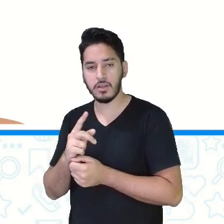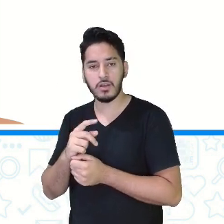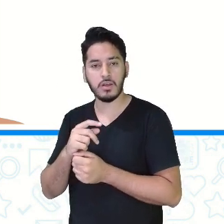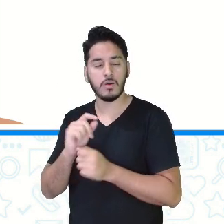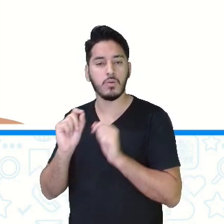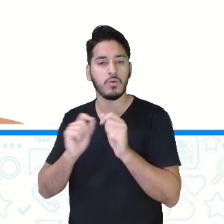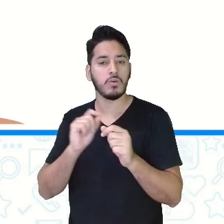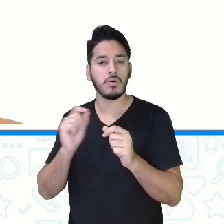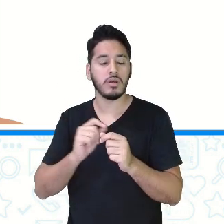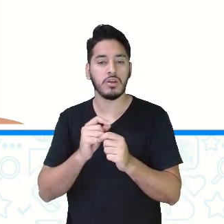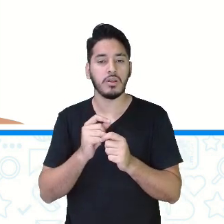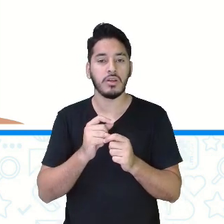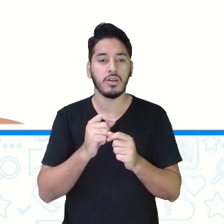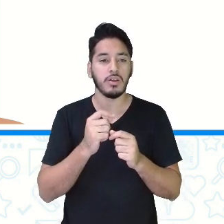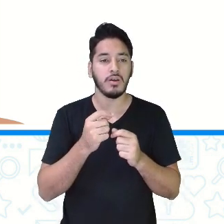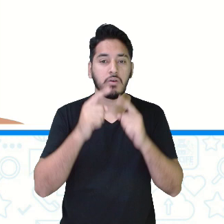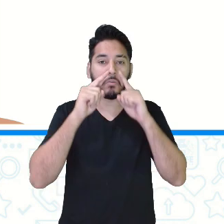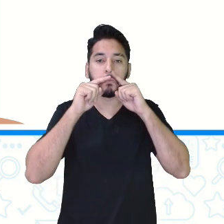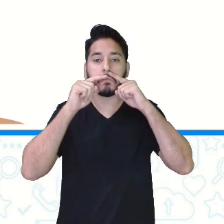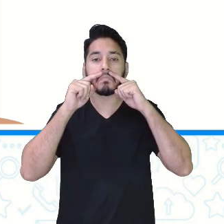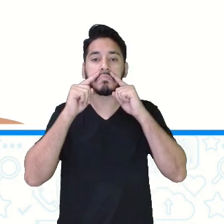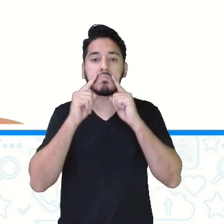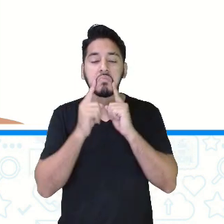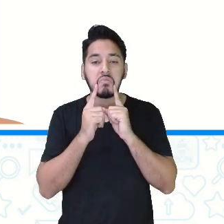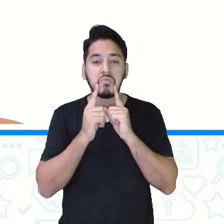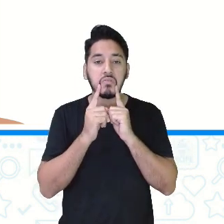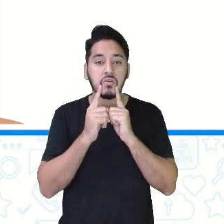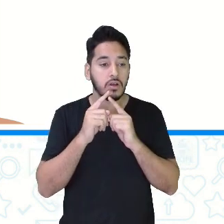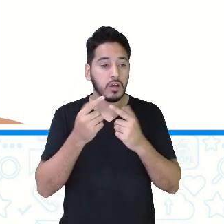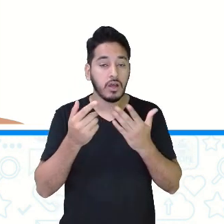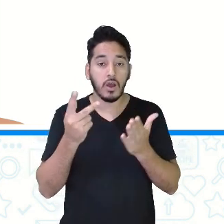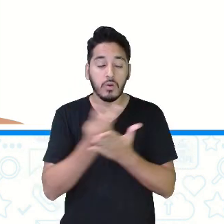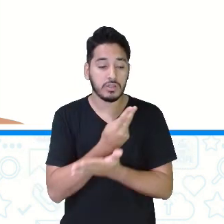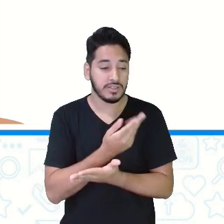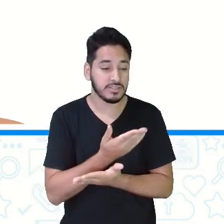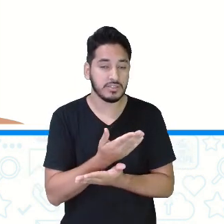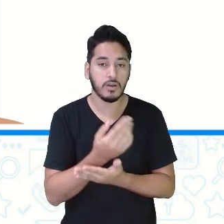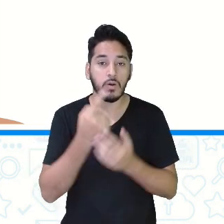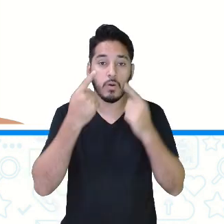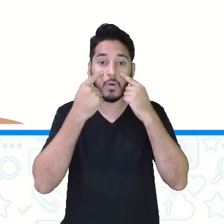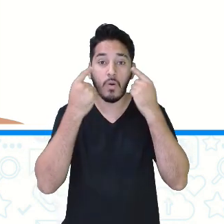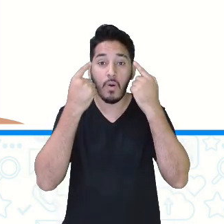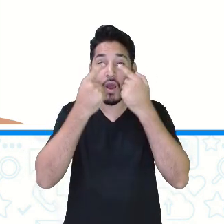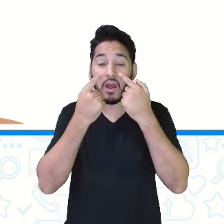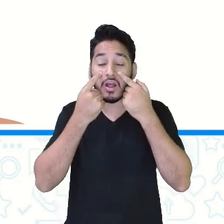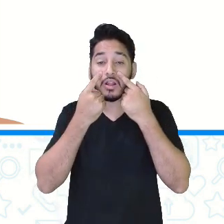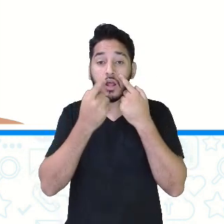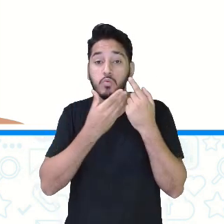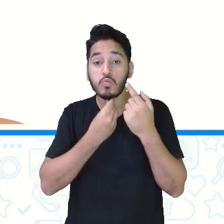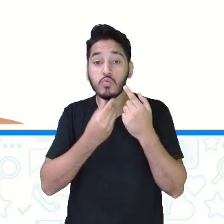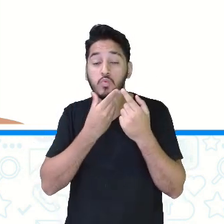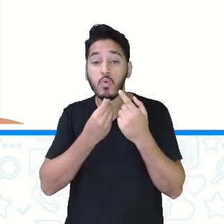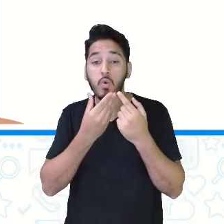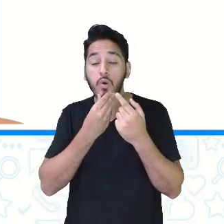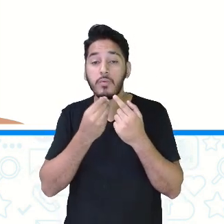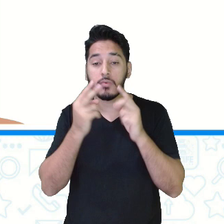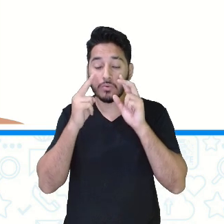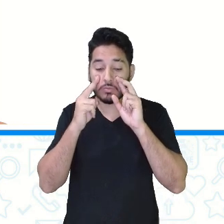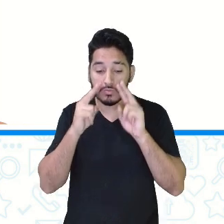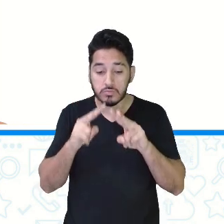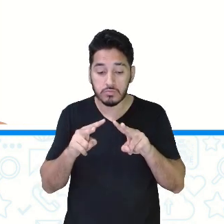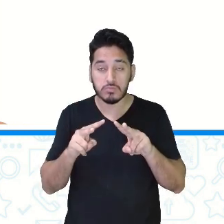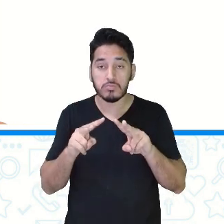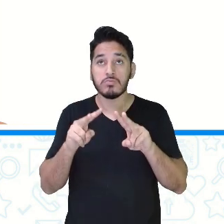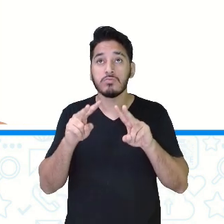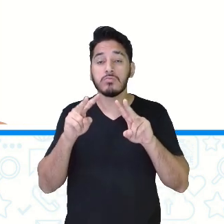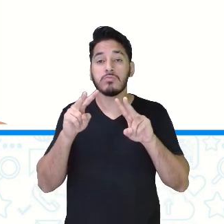tragédia nunca se completa sem antes multiplicar o desespero. O olhar de Leôncio subiu em direção à parte